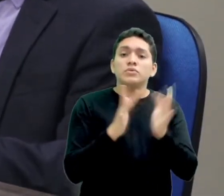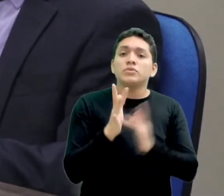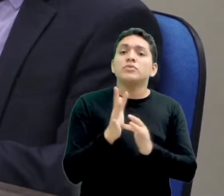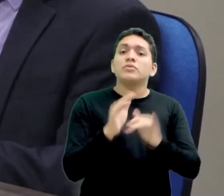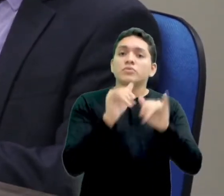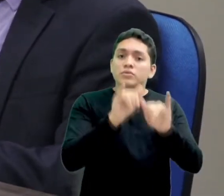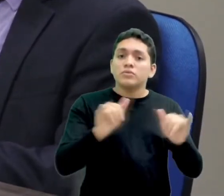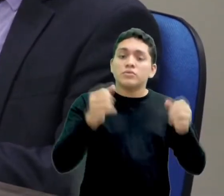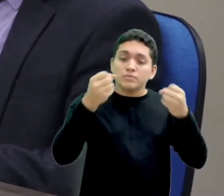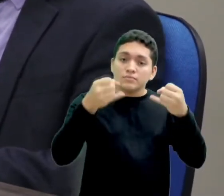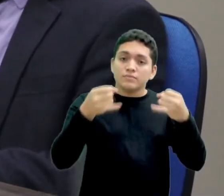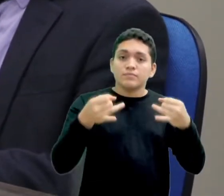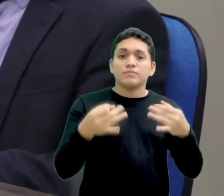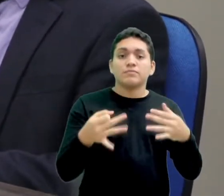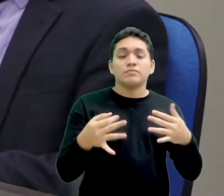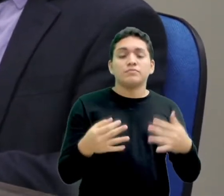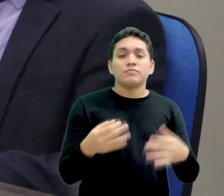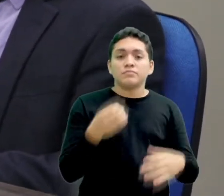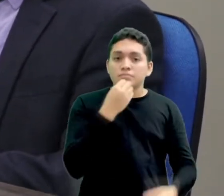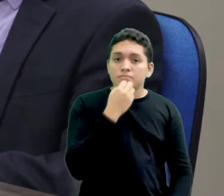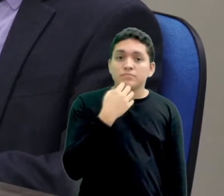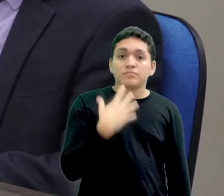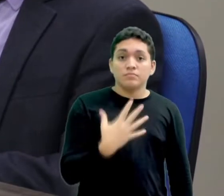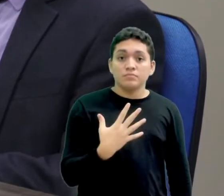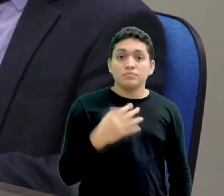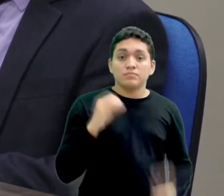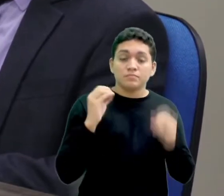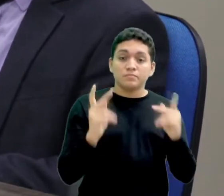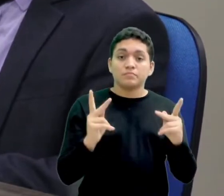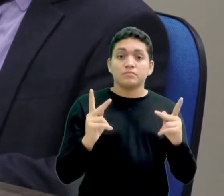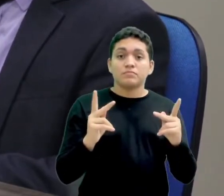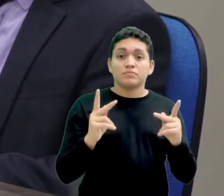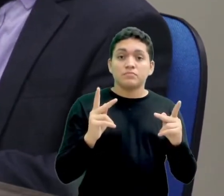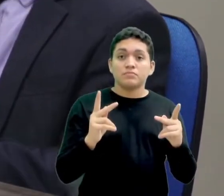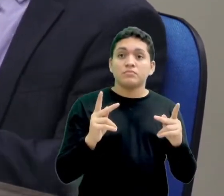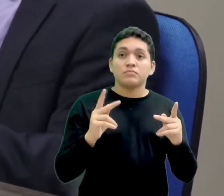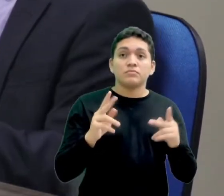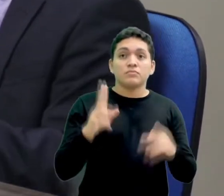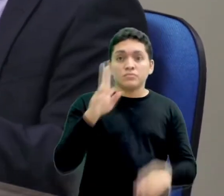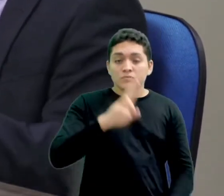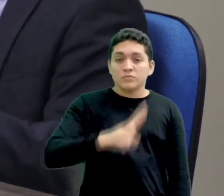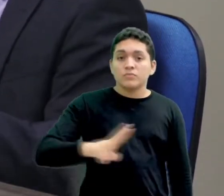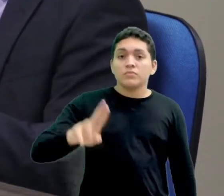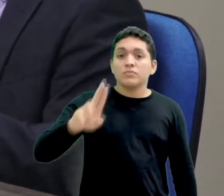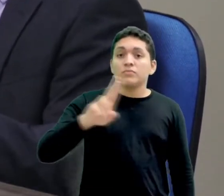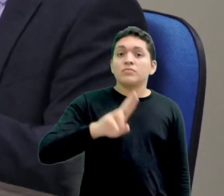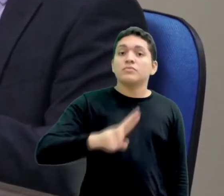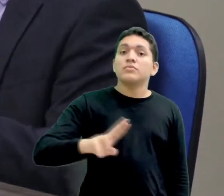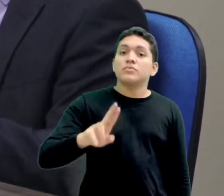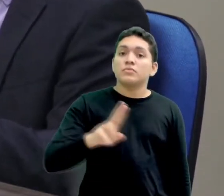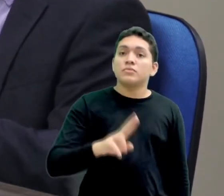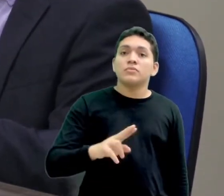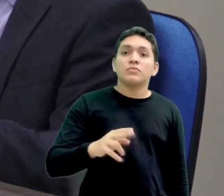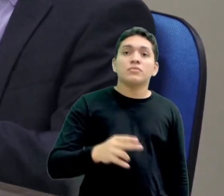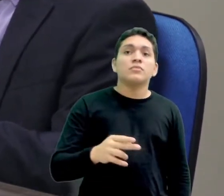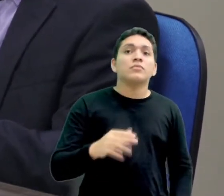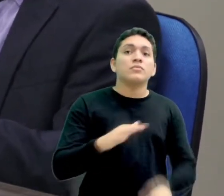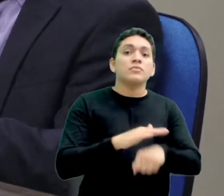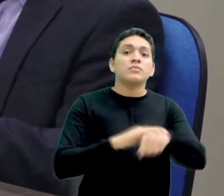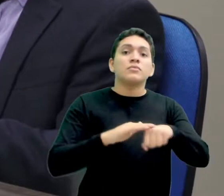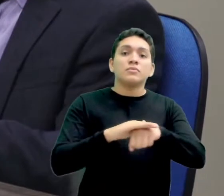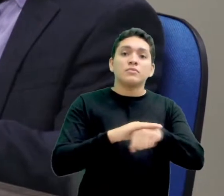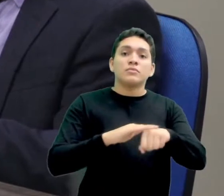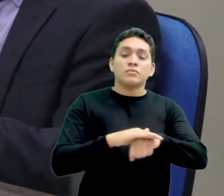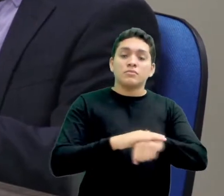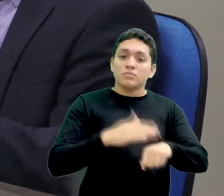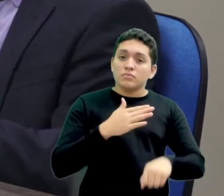sexto mandamento. Muito bem, diácono Adriano. Aqui pegando mais uma vez o gancho naquilo que o nosso irmão